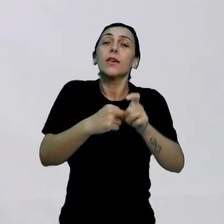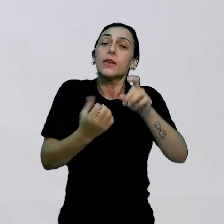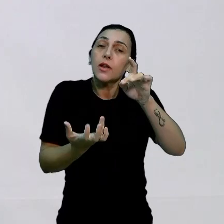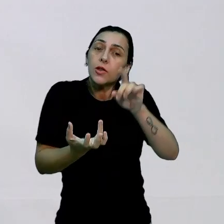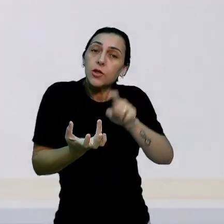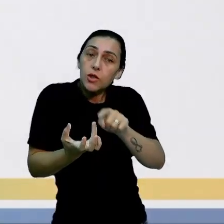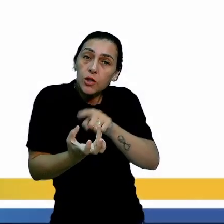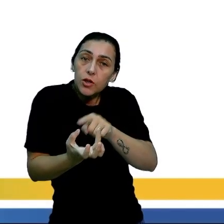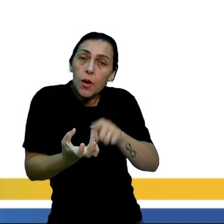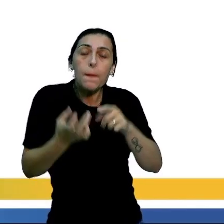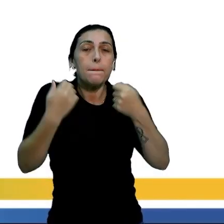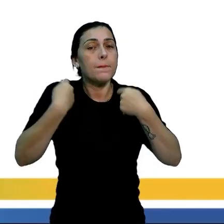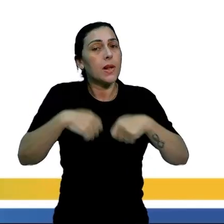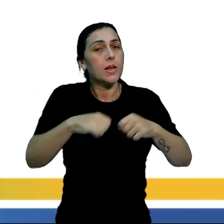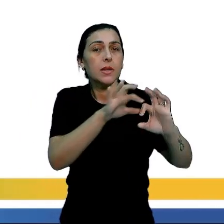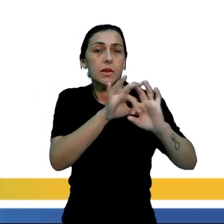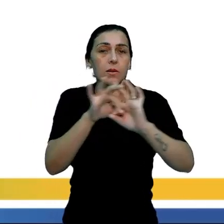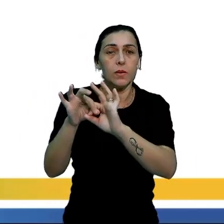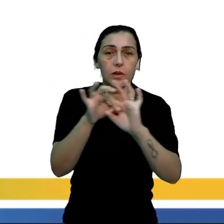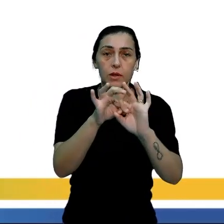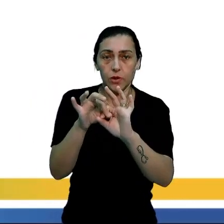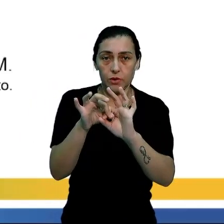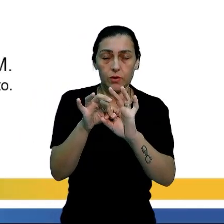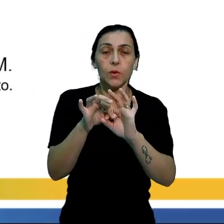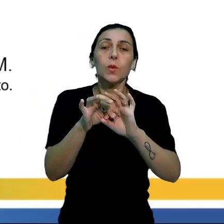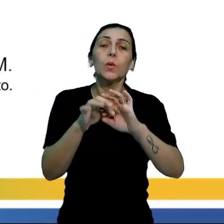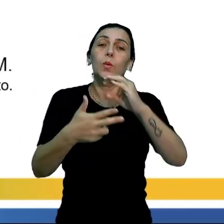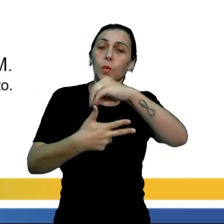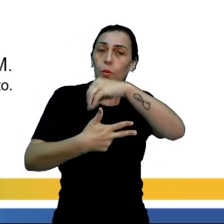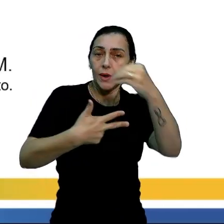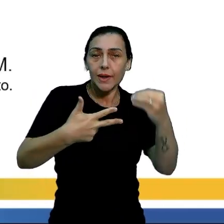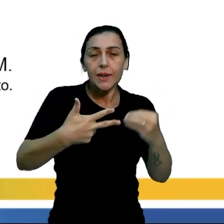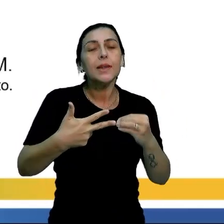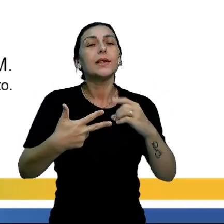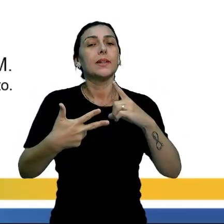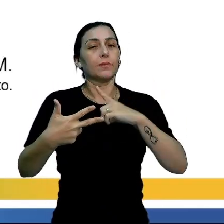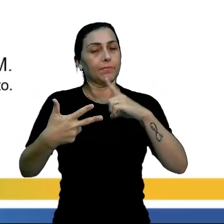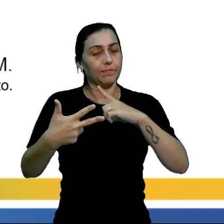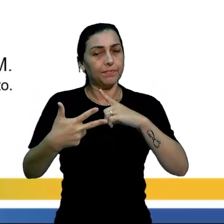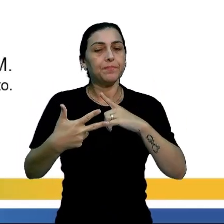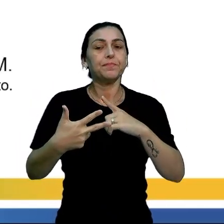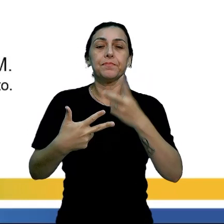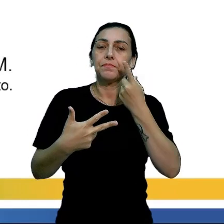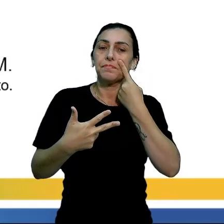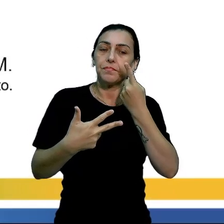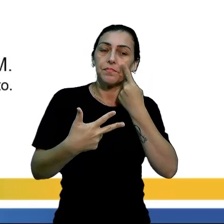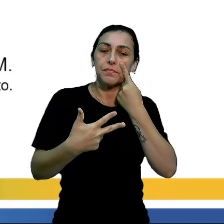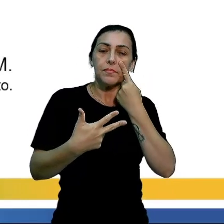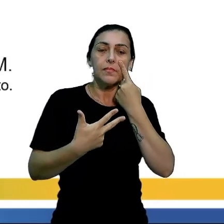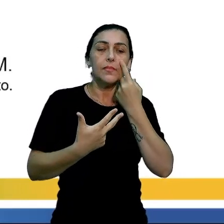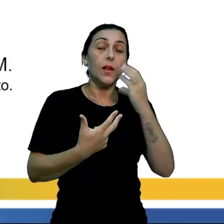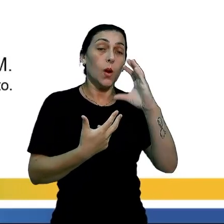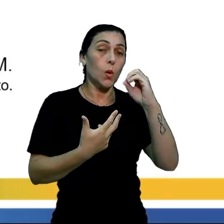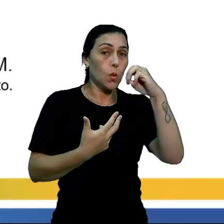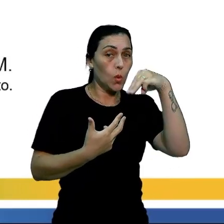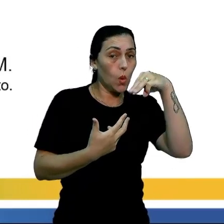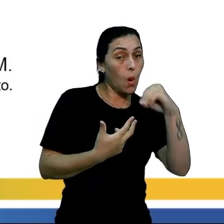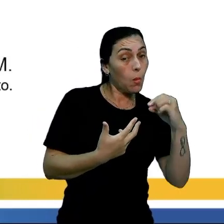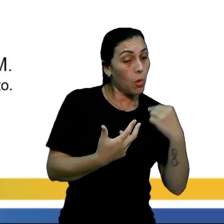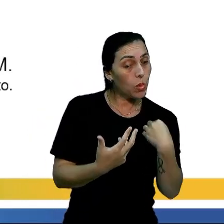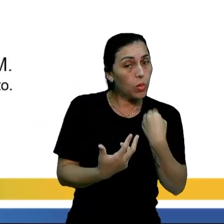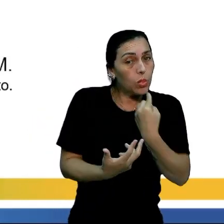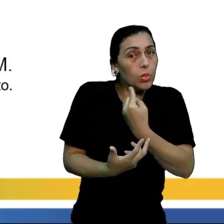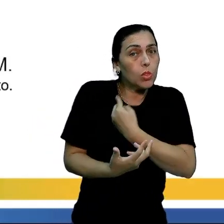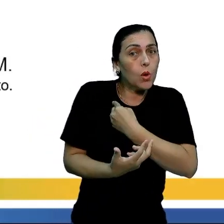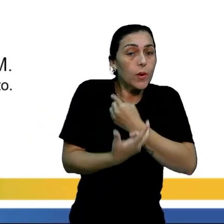Então eu preciso desse contexto, né? E o Enem traz bem isso, né? Então observe, ó, como lá as gente, ou seja, sou